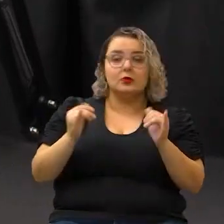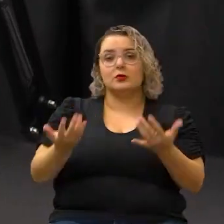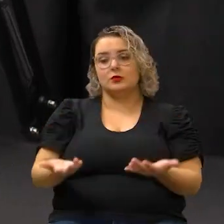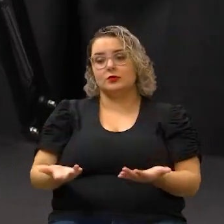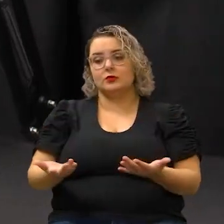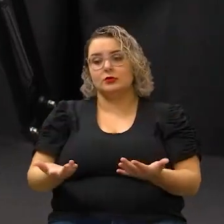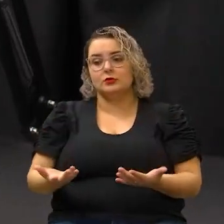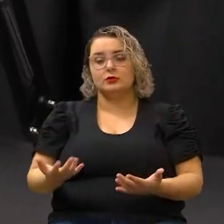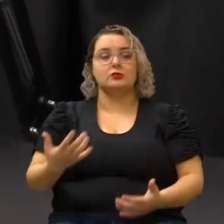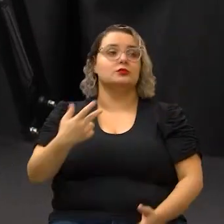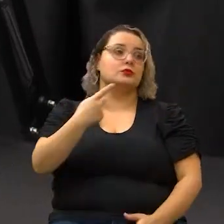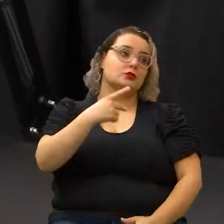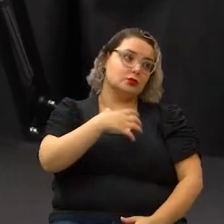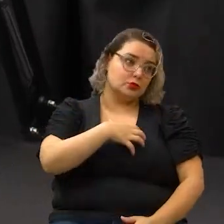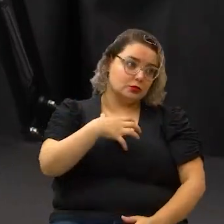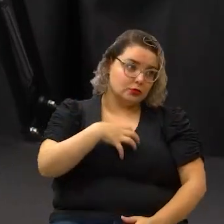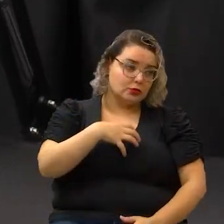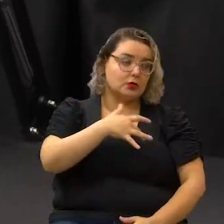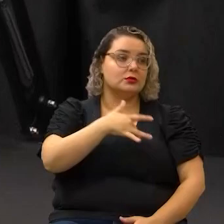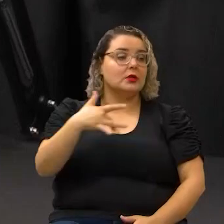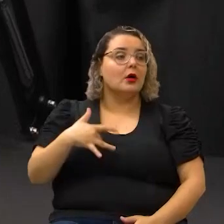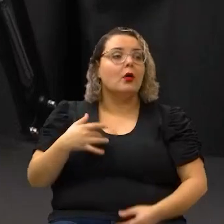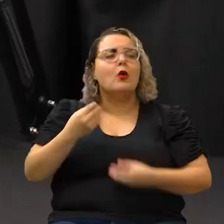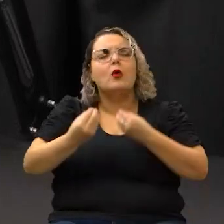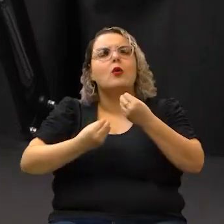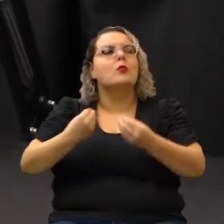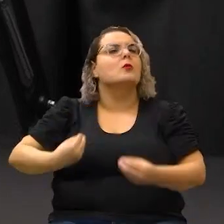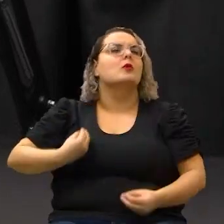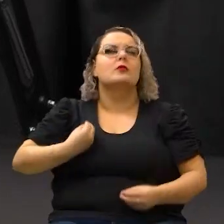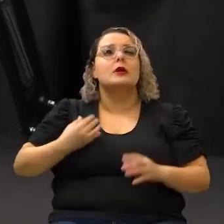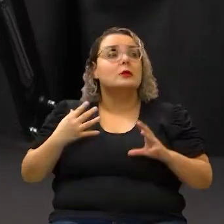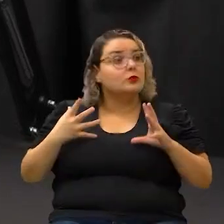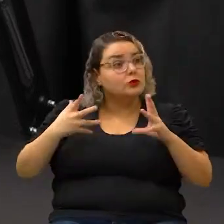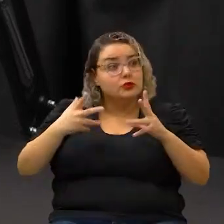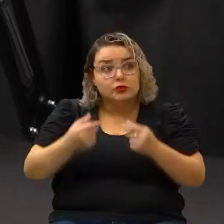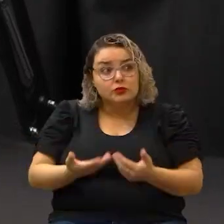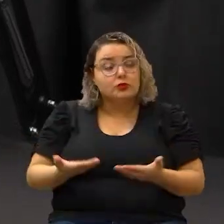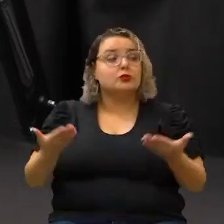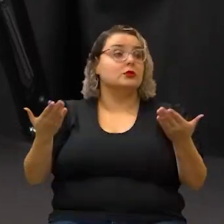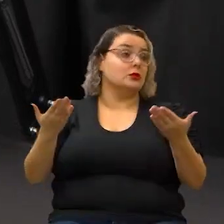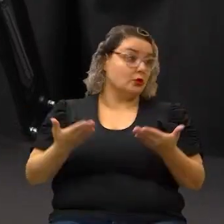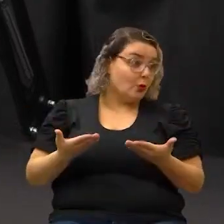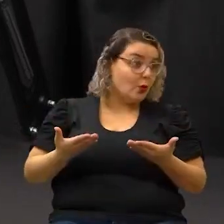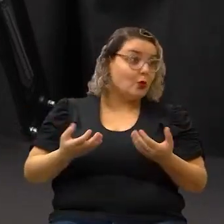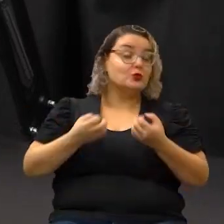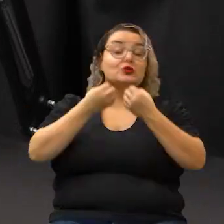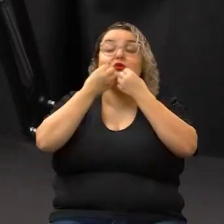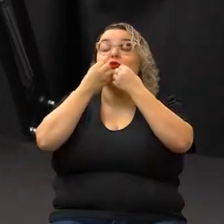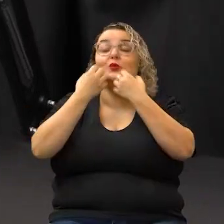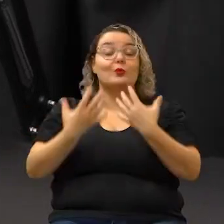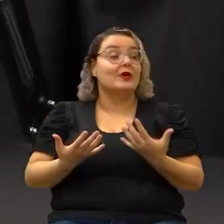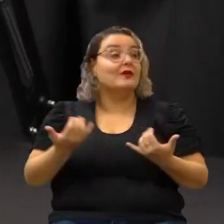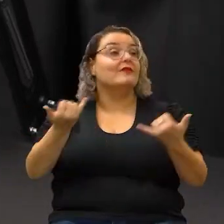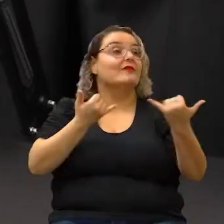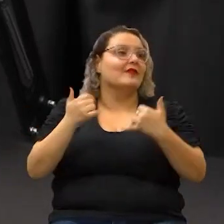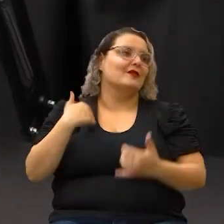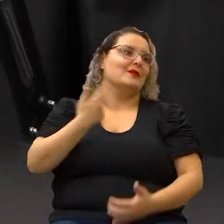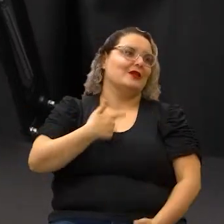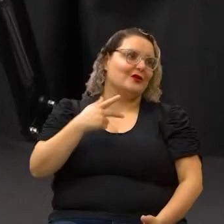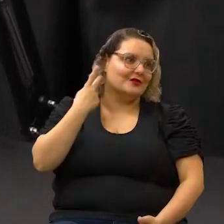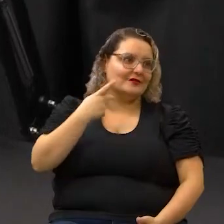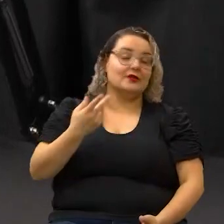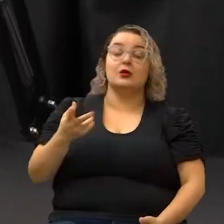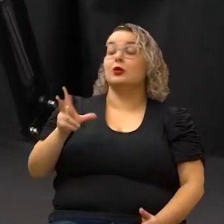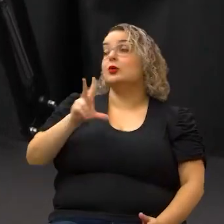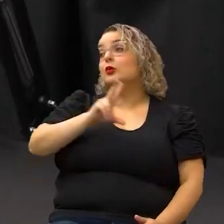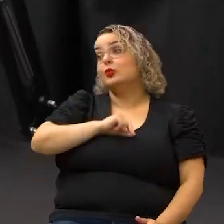noticiava o seu estado de saúde, como que foi passar por tudo aquilo, e hoje tá tudo bem? Conta pra gente,